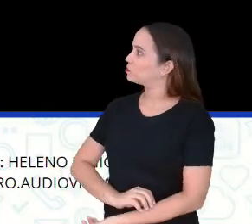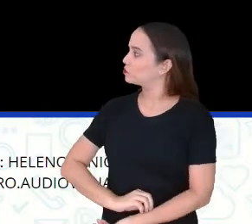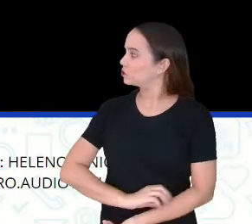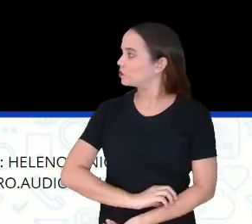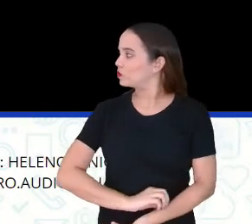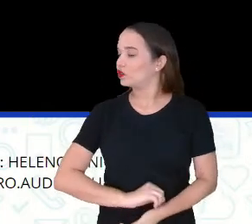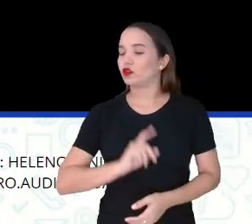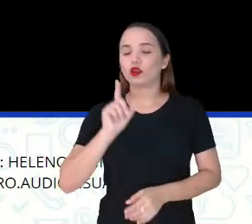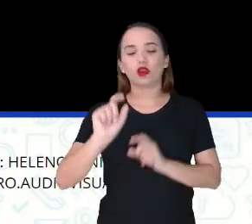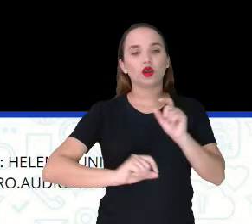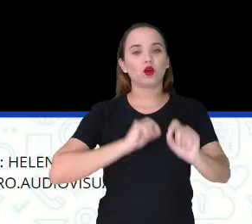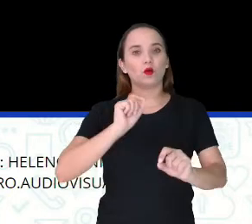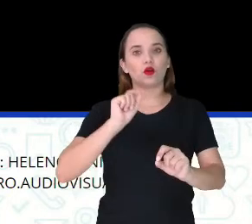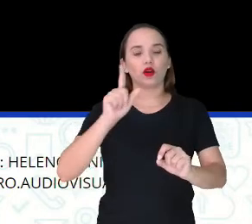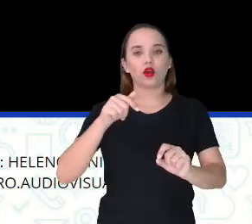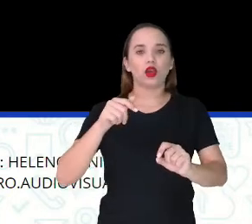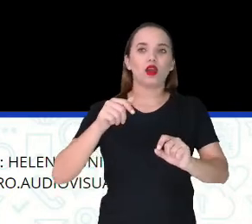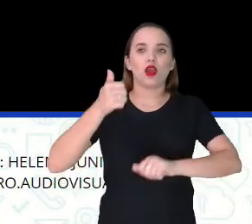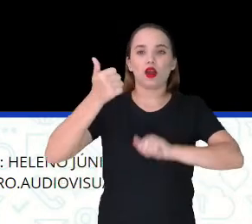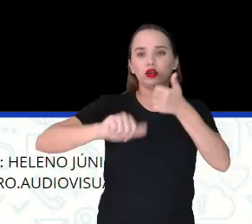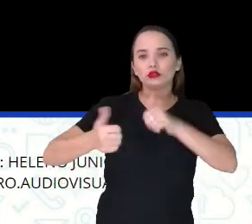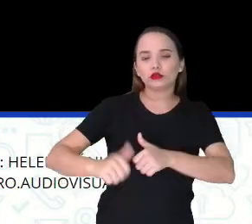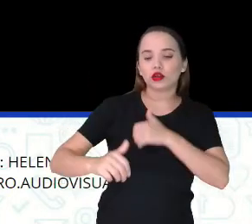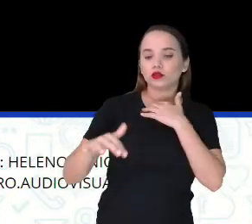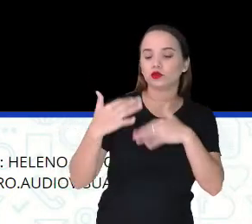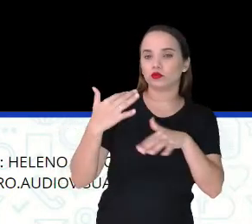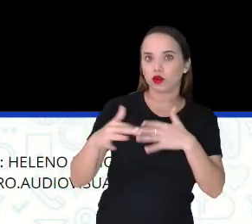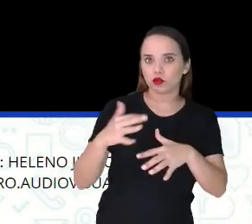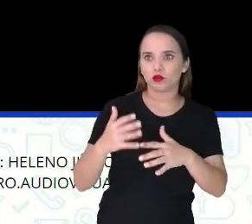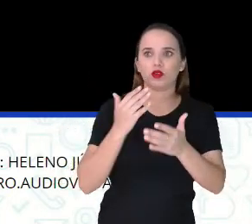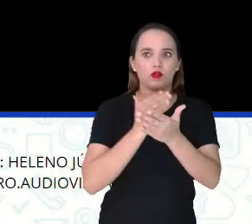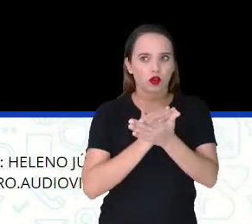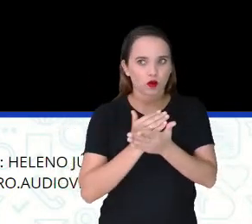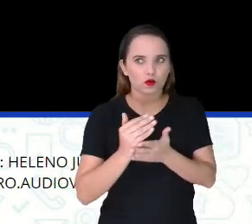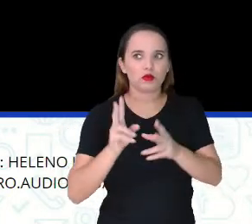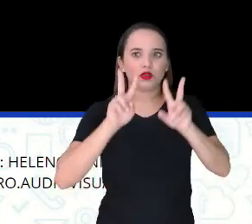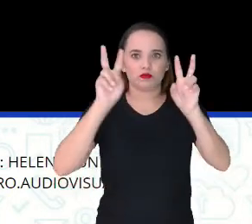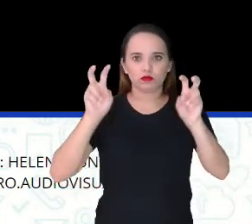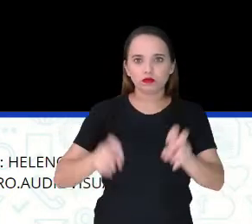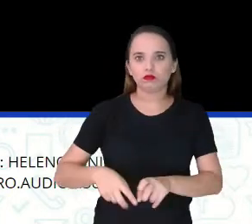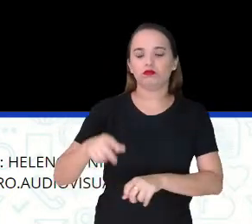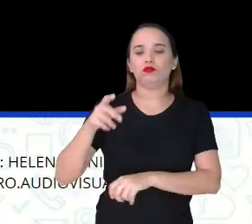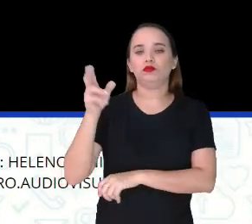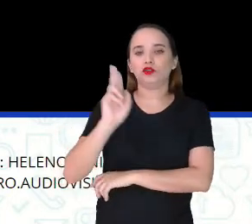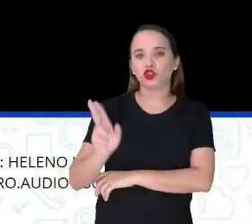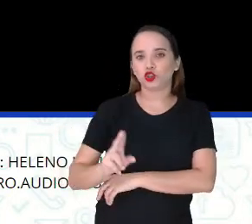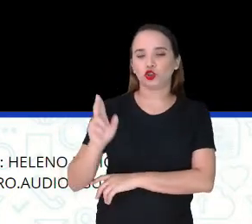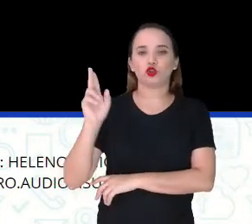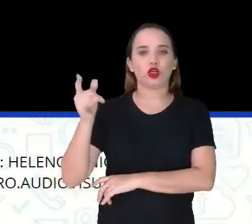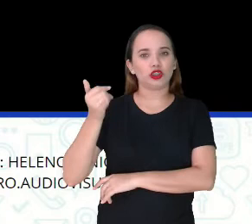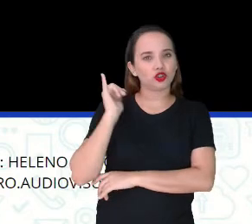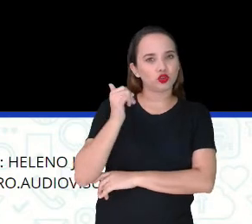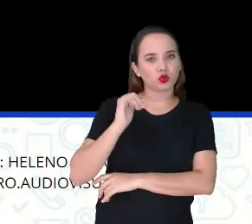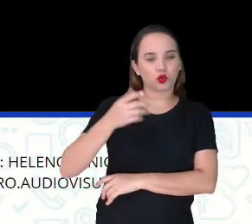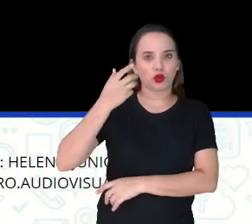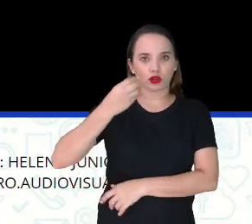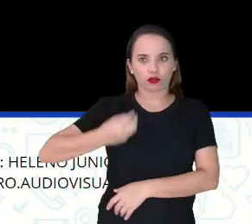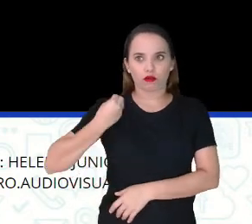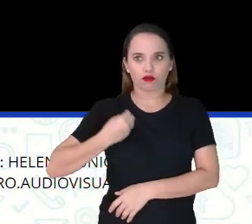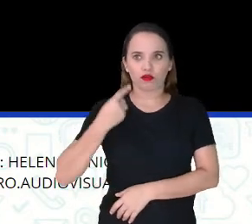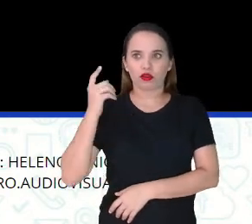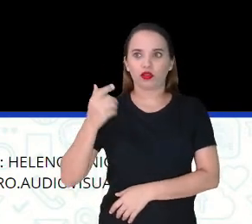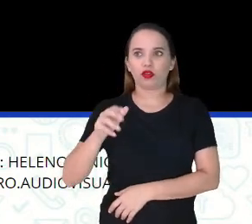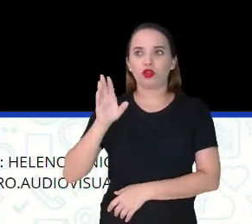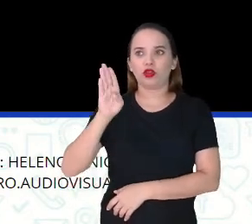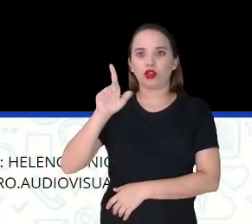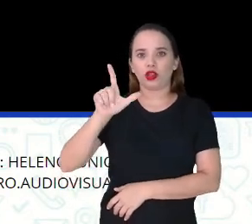do movimento, a gente vai começar falando sobre a história de Dolfinho, né, o nosso querido Laban aí, que nasceu no ano de